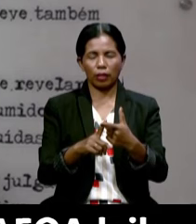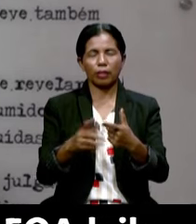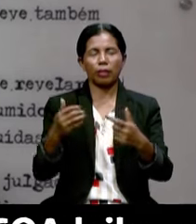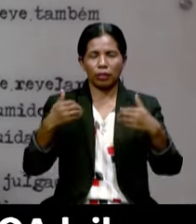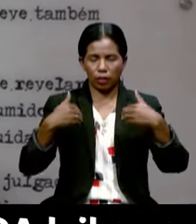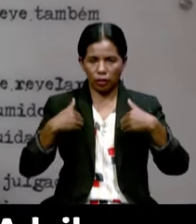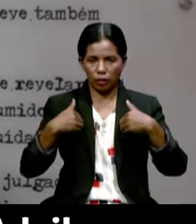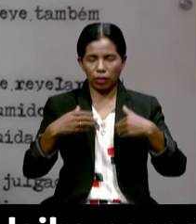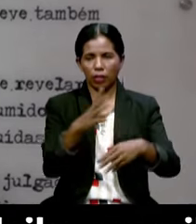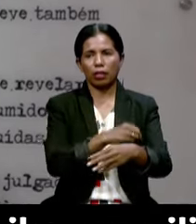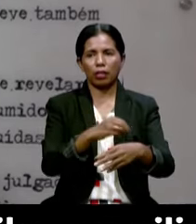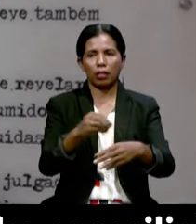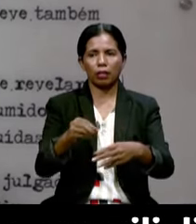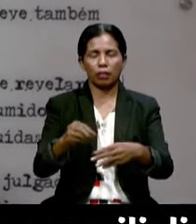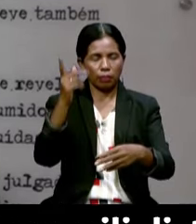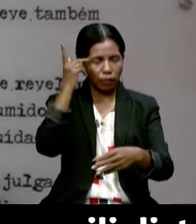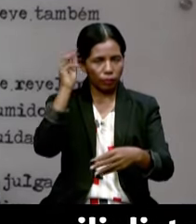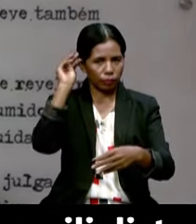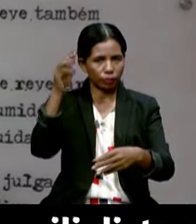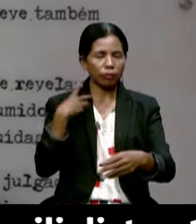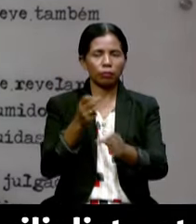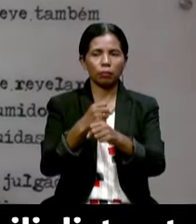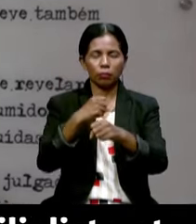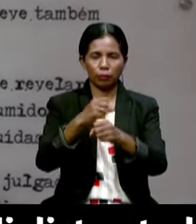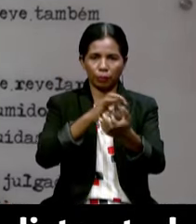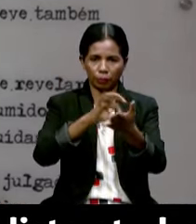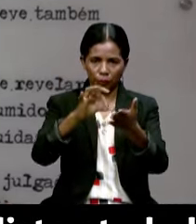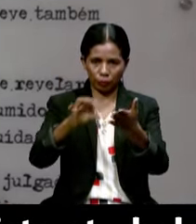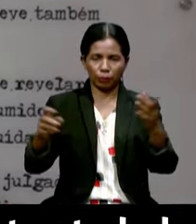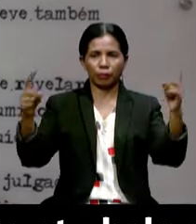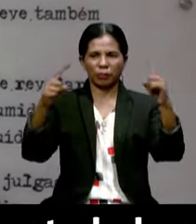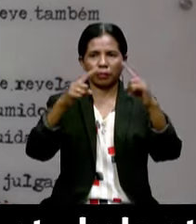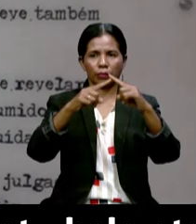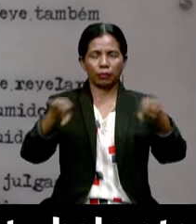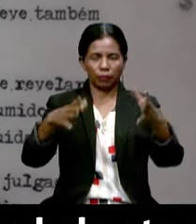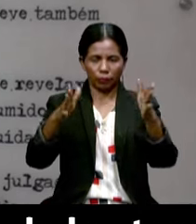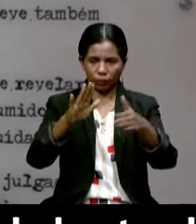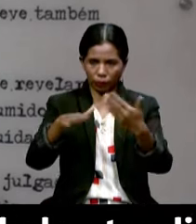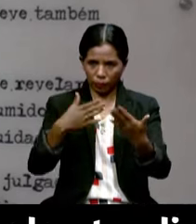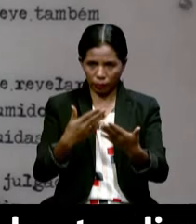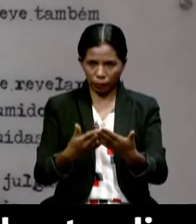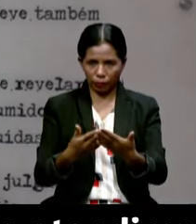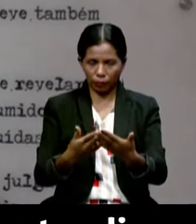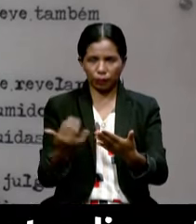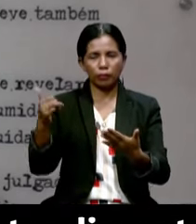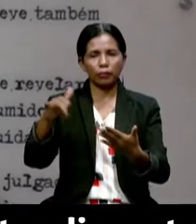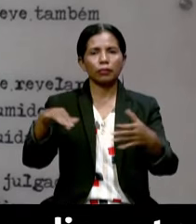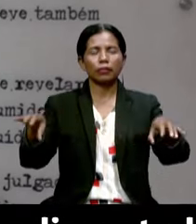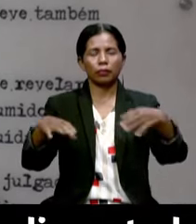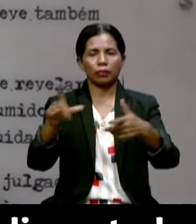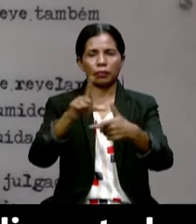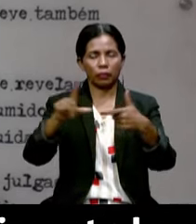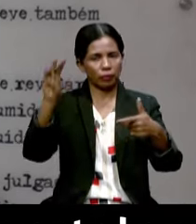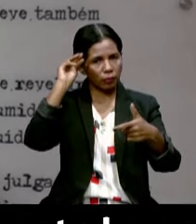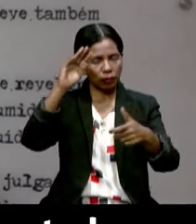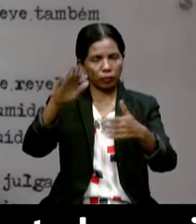saíona orientações do seu excelência no Primeiro Ministro, e tá tu halo resisto para funcionar o todo, nebe maca serviço e a linha